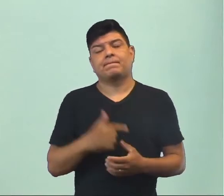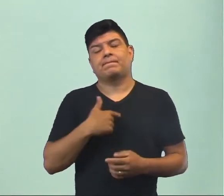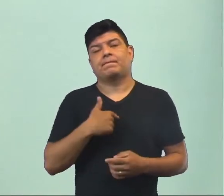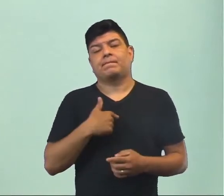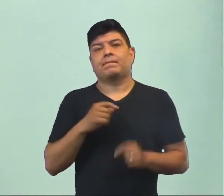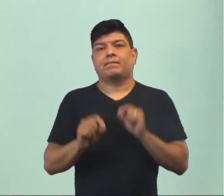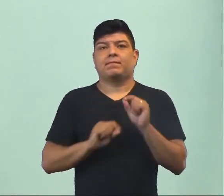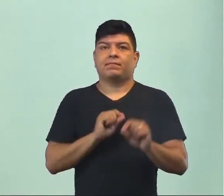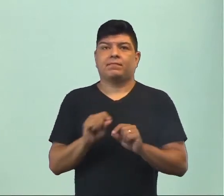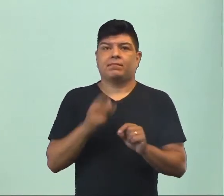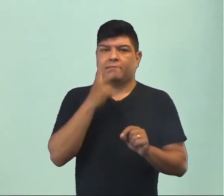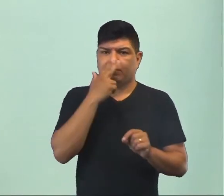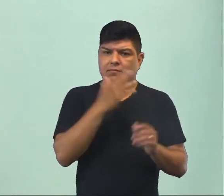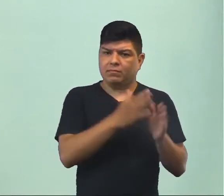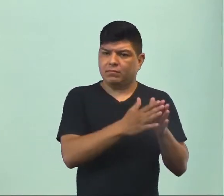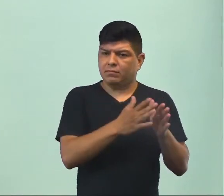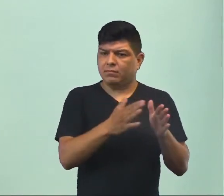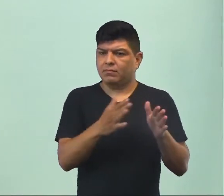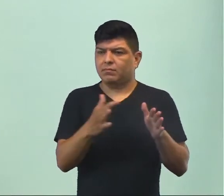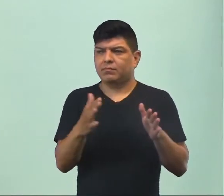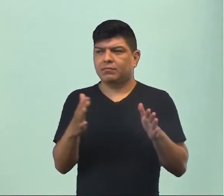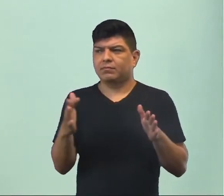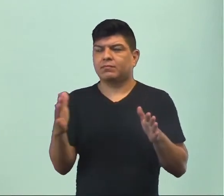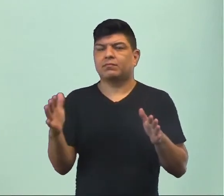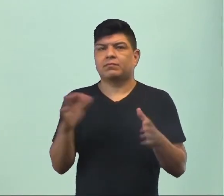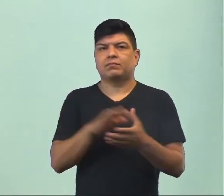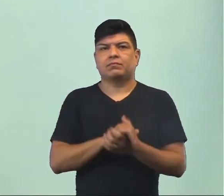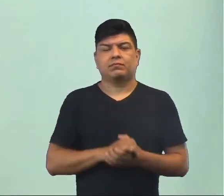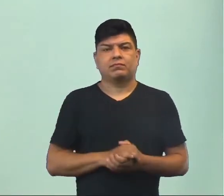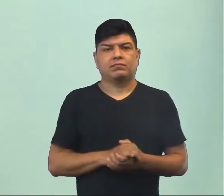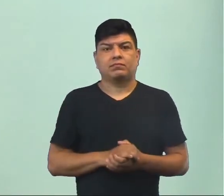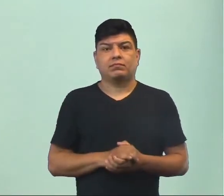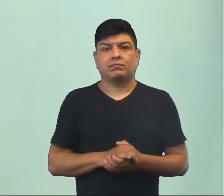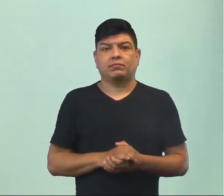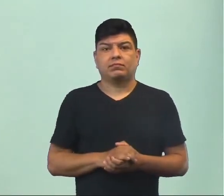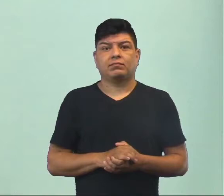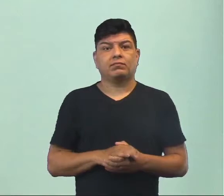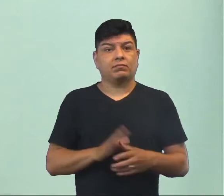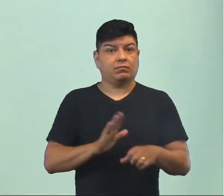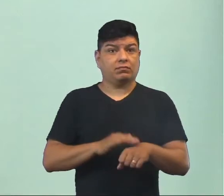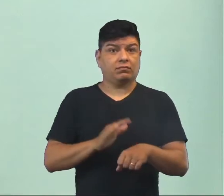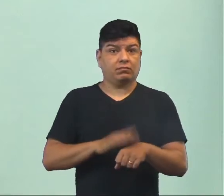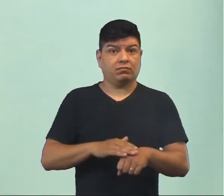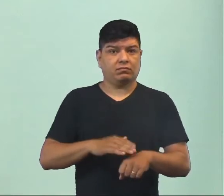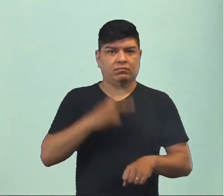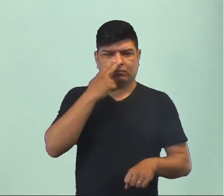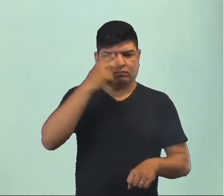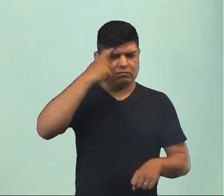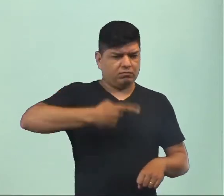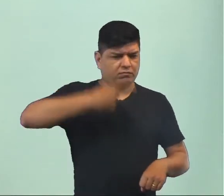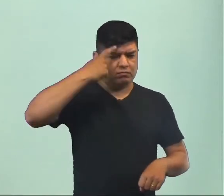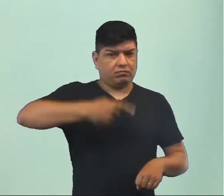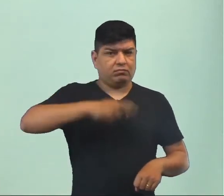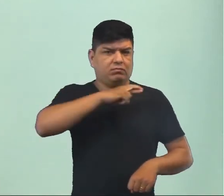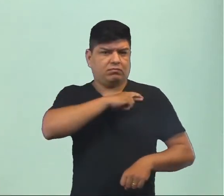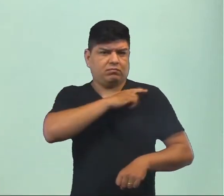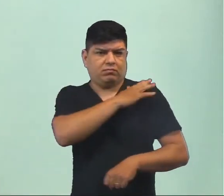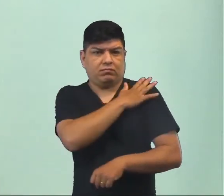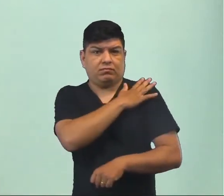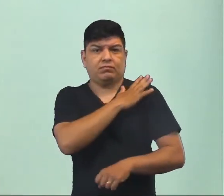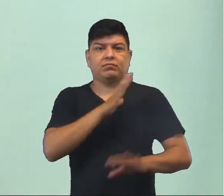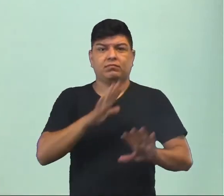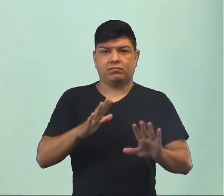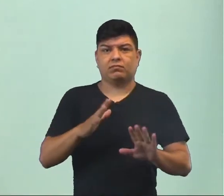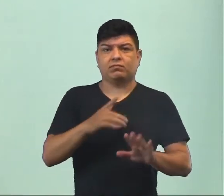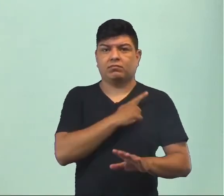se desenhando, né, uma nuance mais autoritária, né, mais ditatorial do